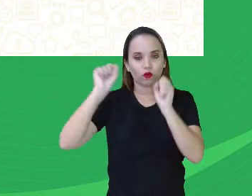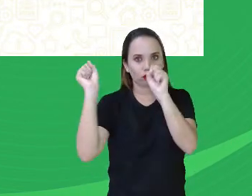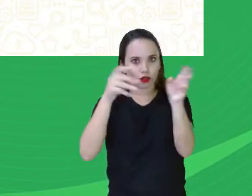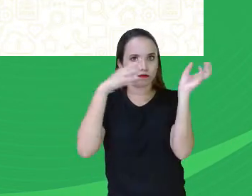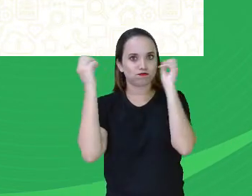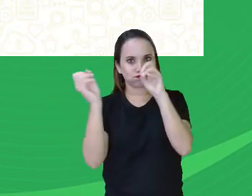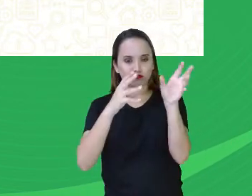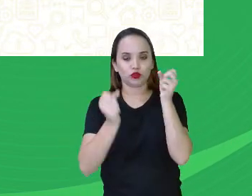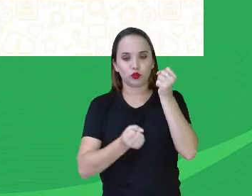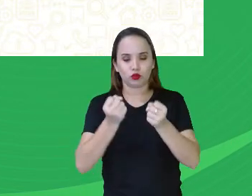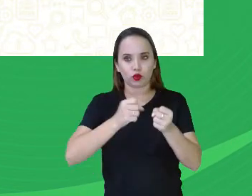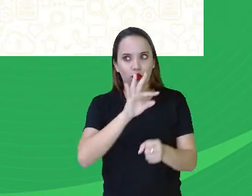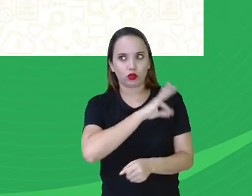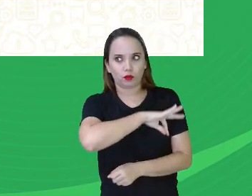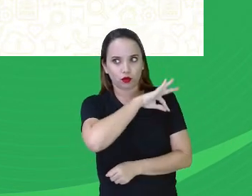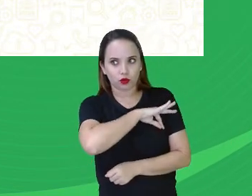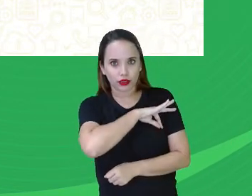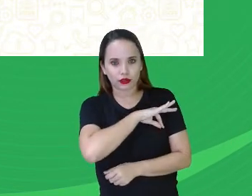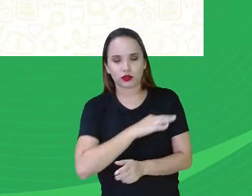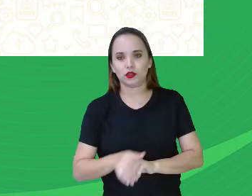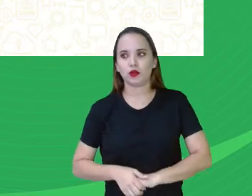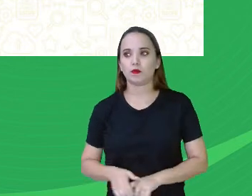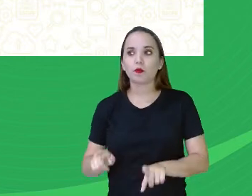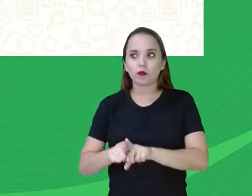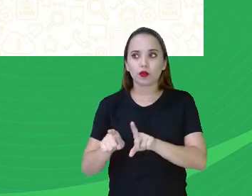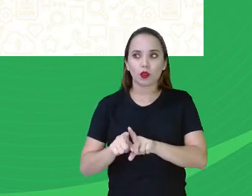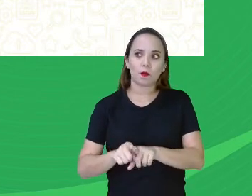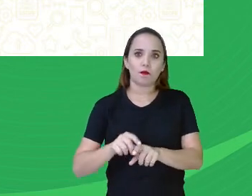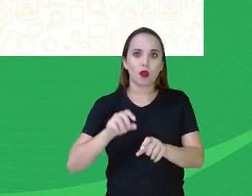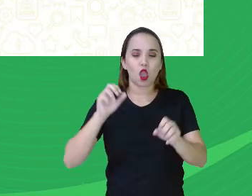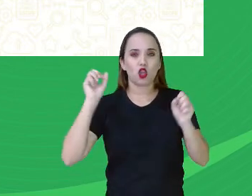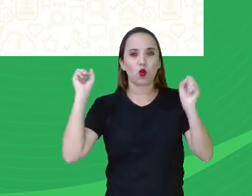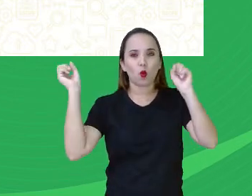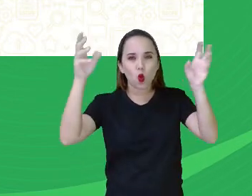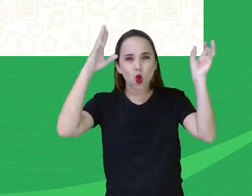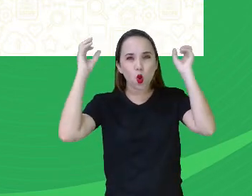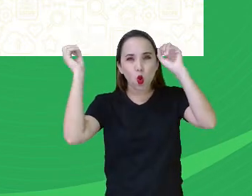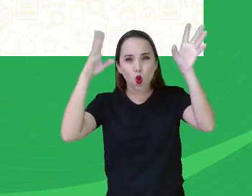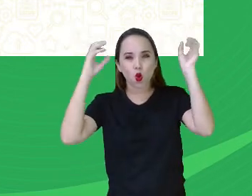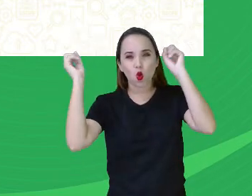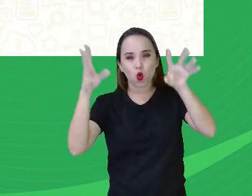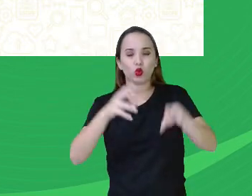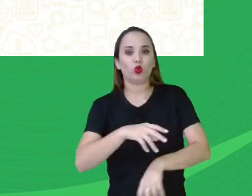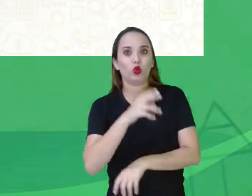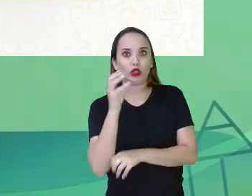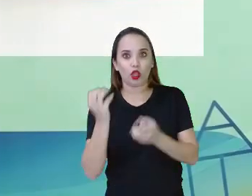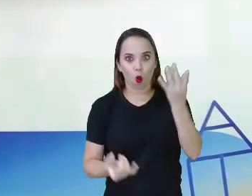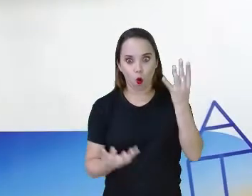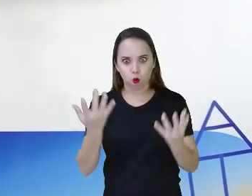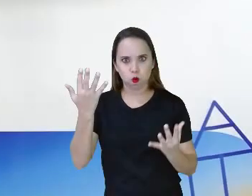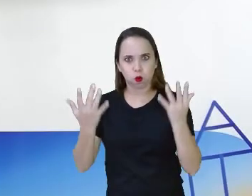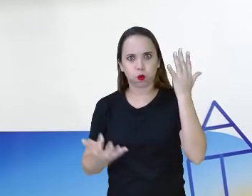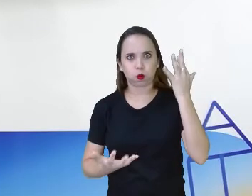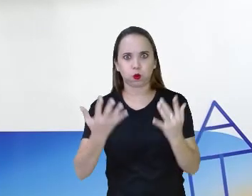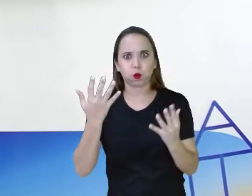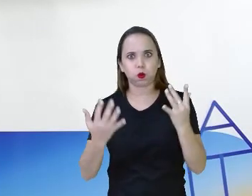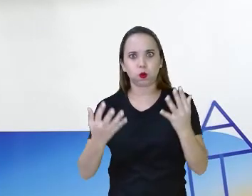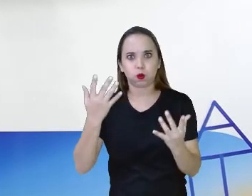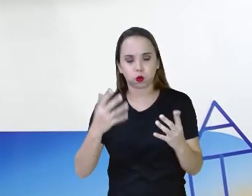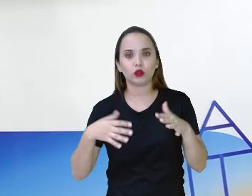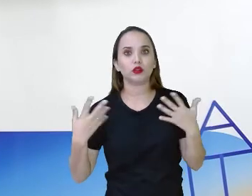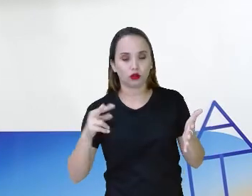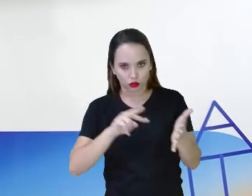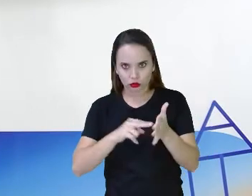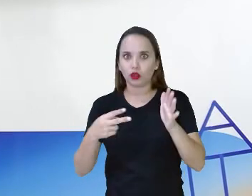de polícia, um alarme de fogo, de incêndio, não é? Então, quando tocar esse alarme, significa que